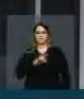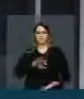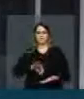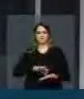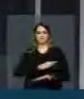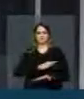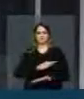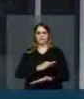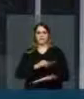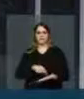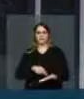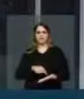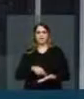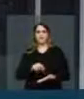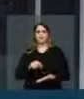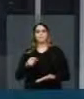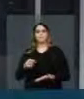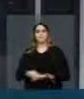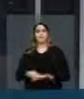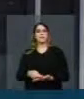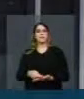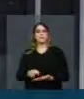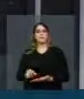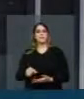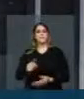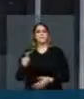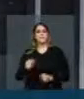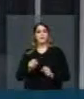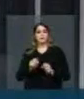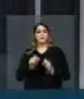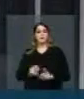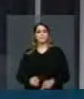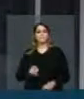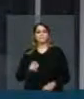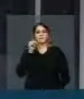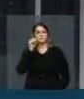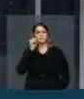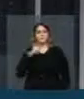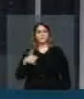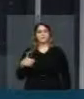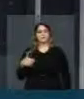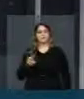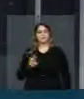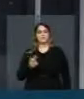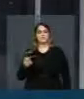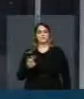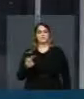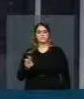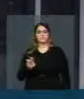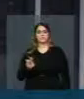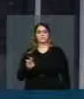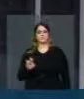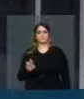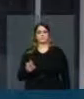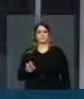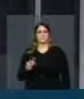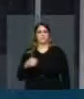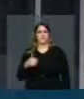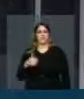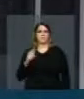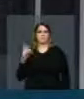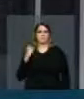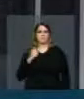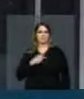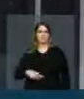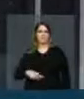governo, assinar a primeira aposentadoria da mulher aos 55 anos, quando era presidente do sindicato. E assinar a